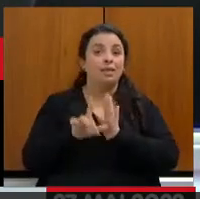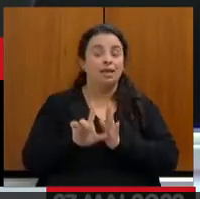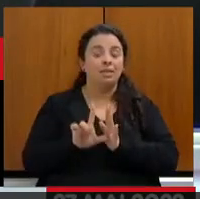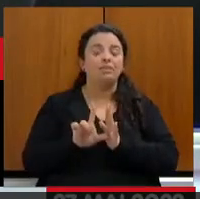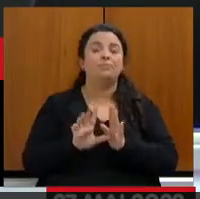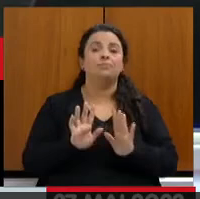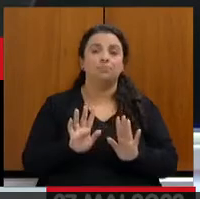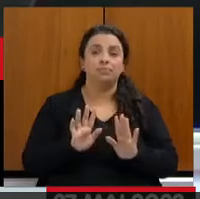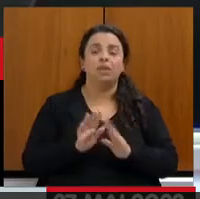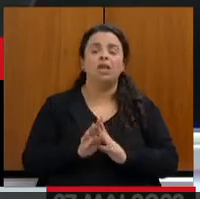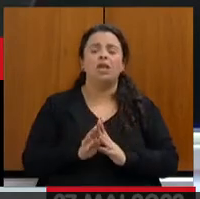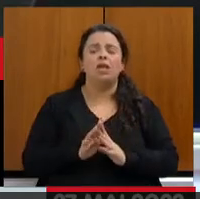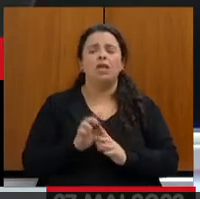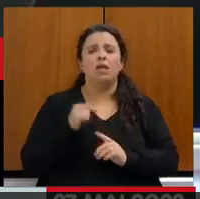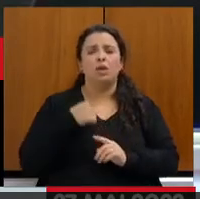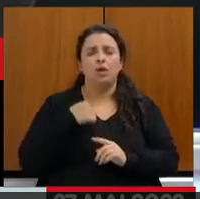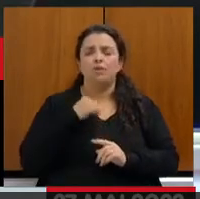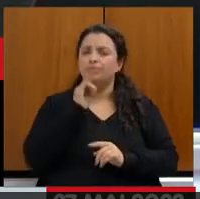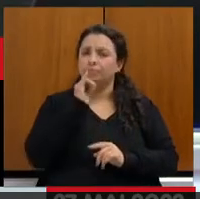registrar uma